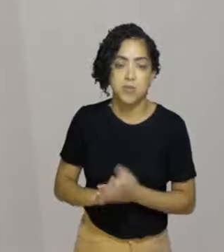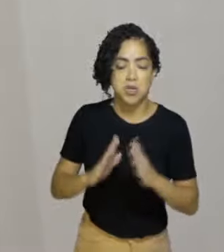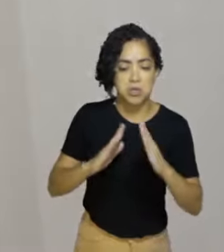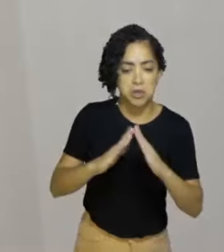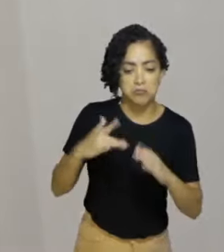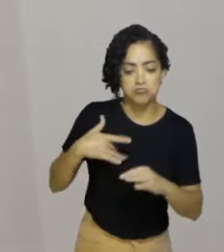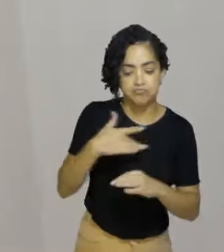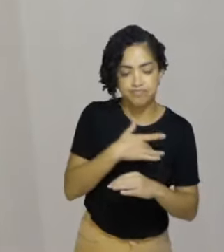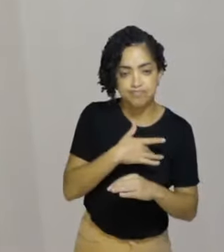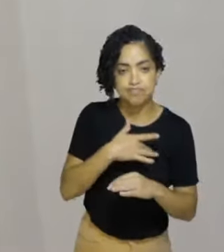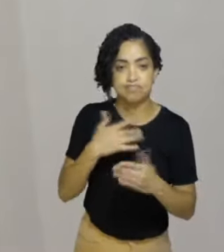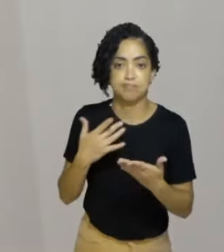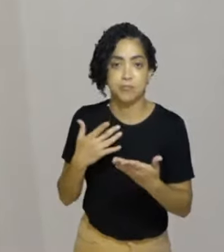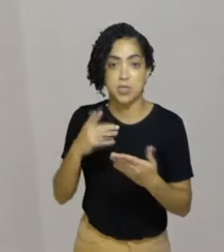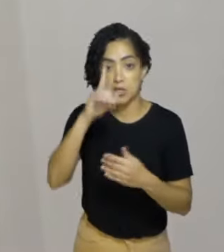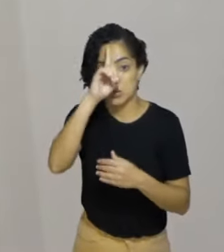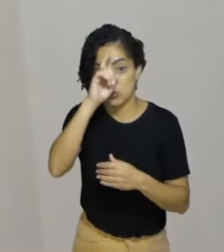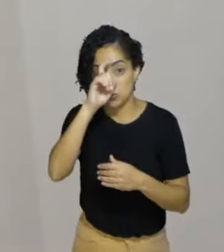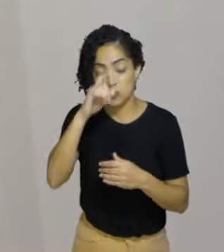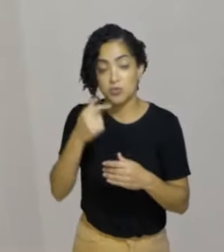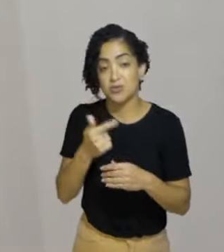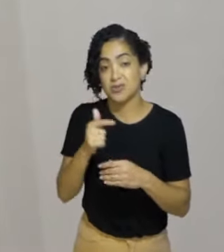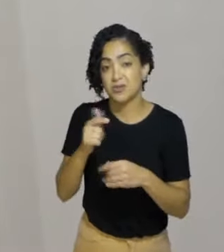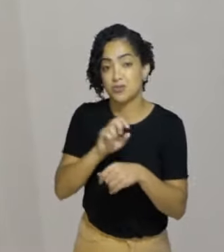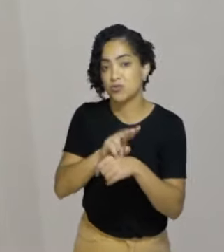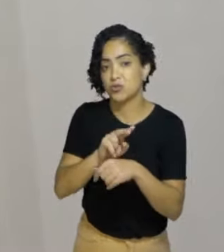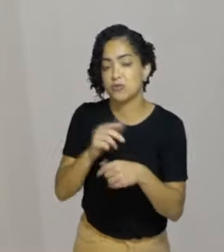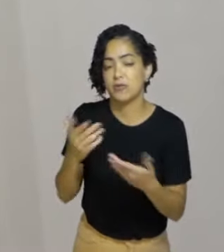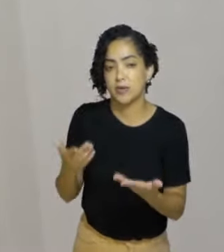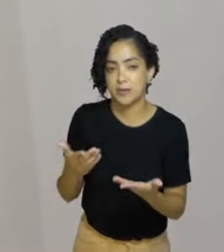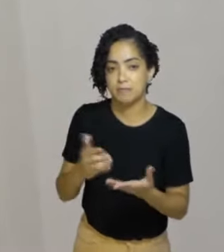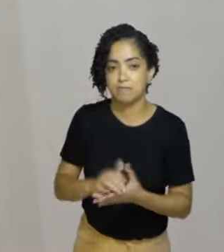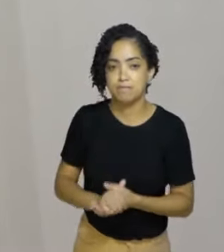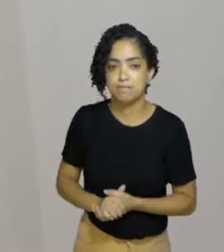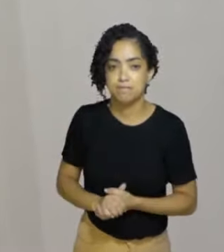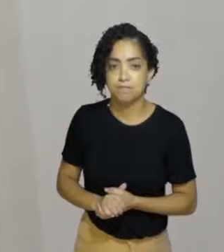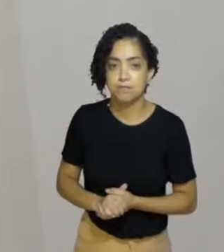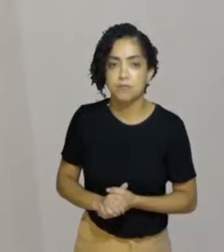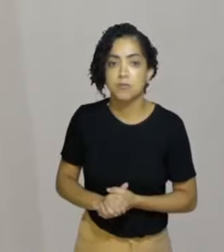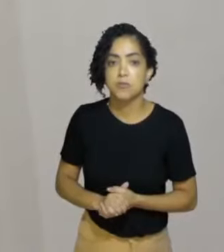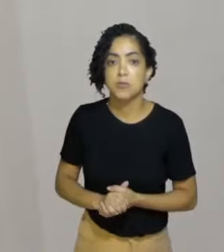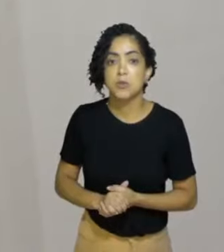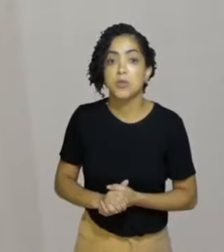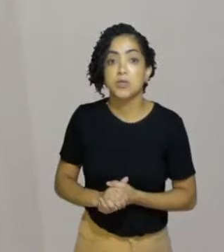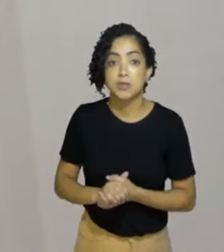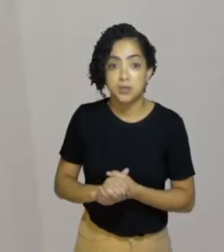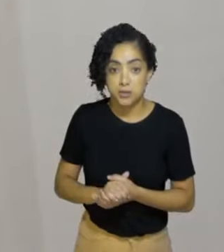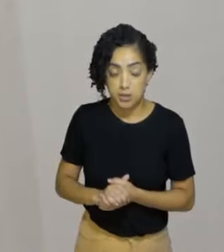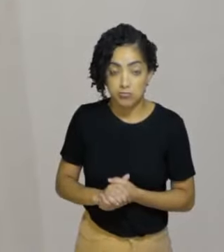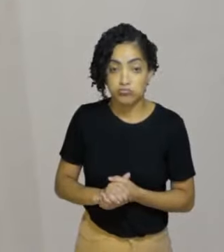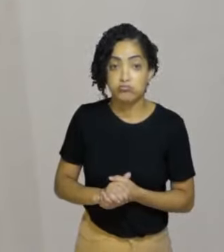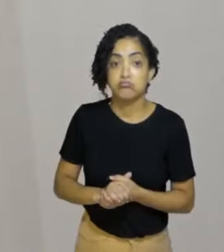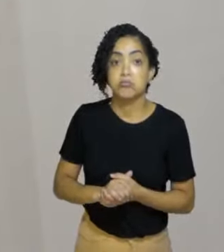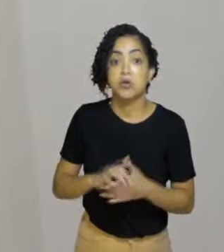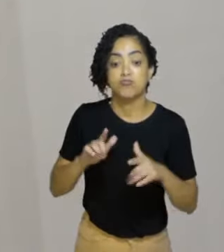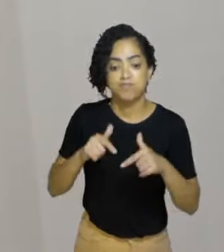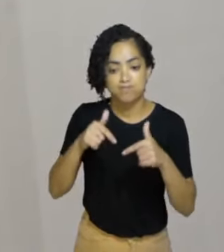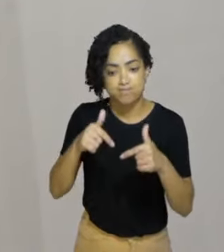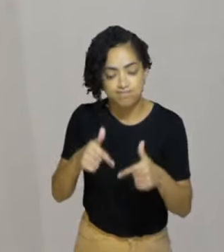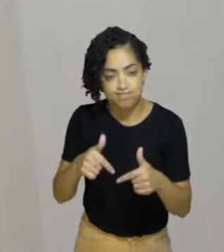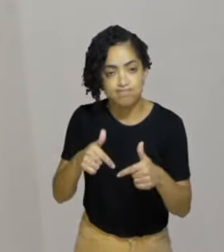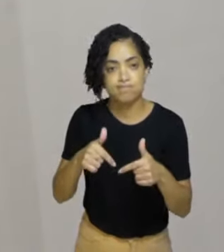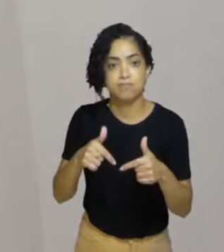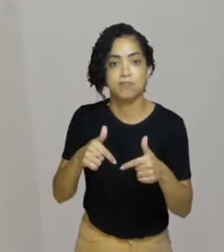PAs, e nos hospitais que não tinham vagas, que não tinham vaga. Fez, o governo do estado está tomando atitude, colocando à disposição